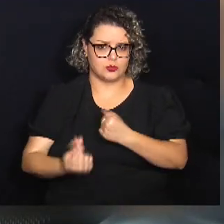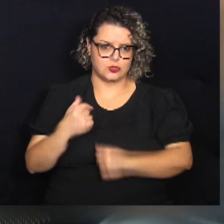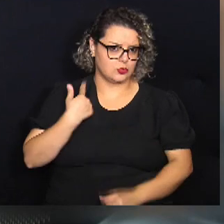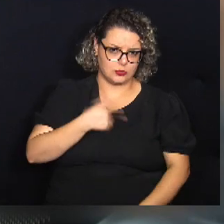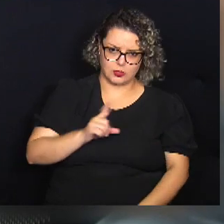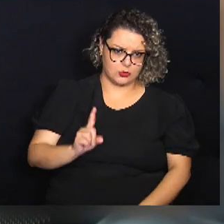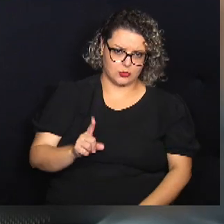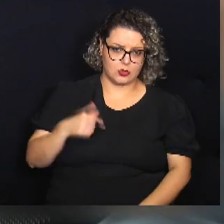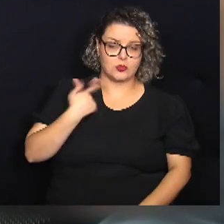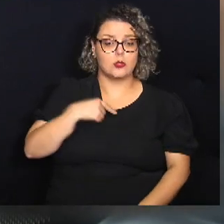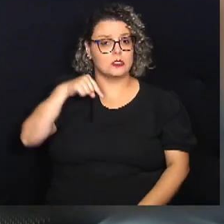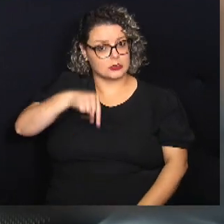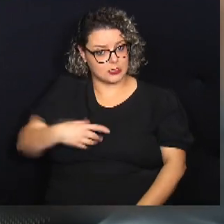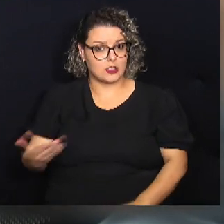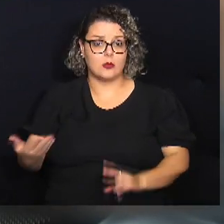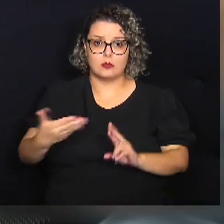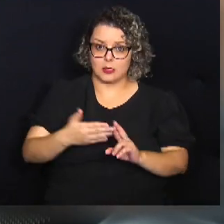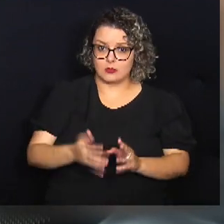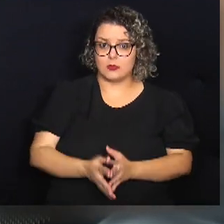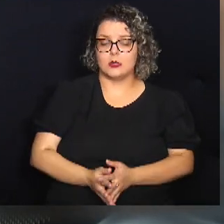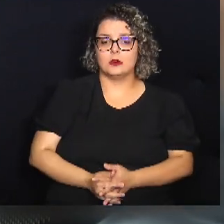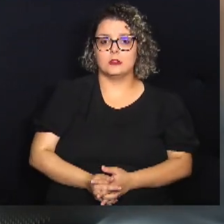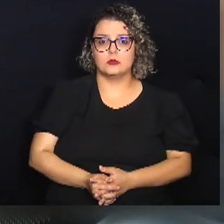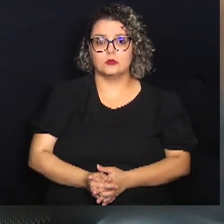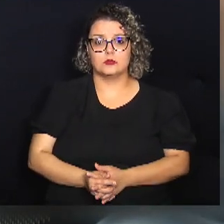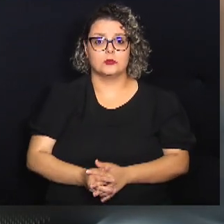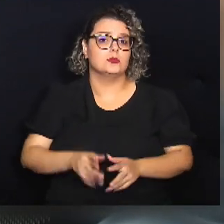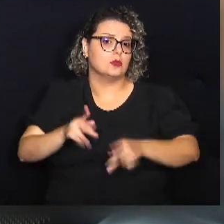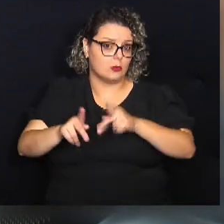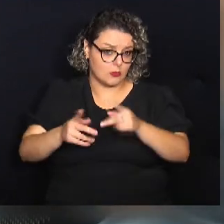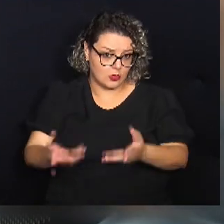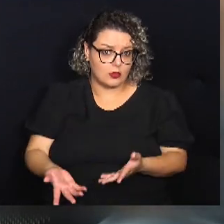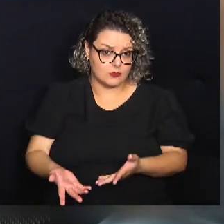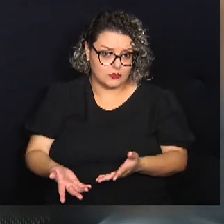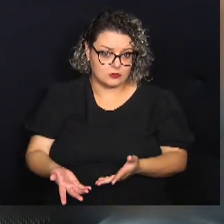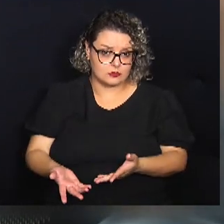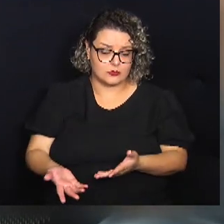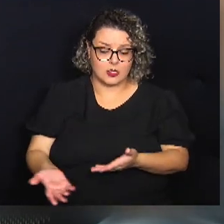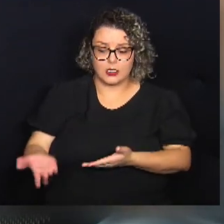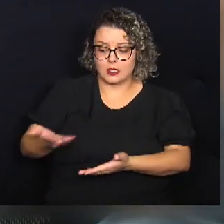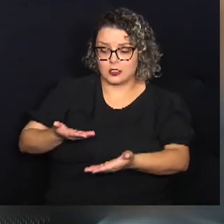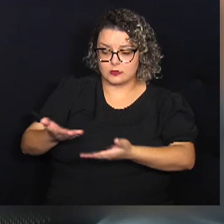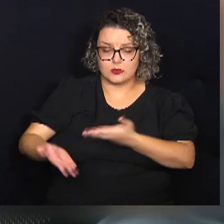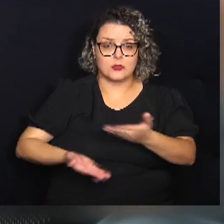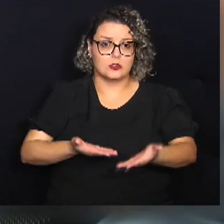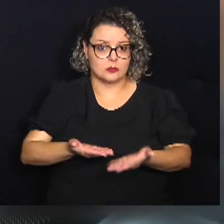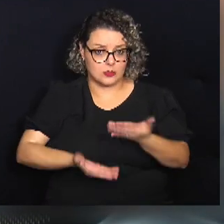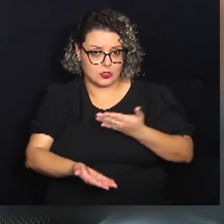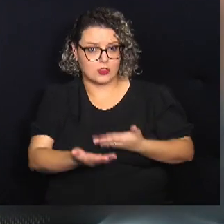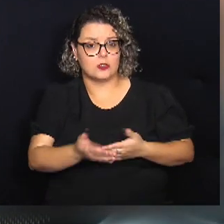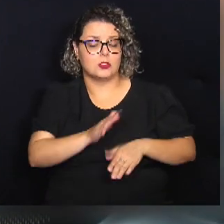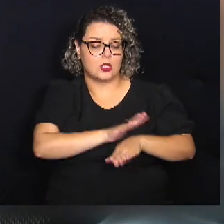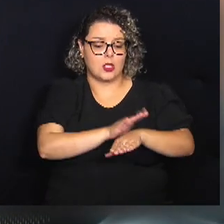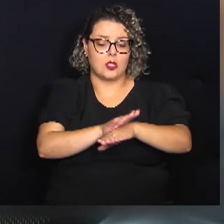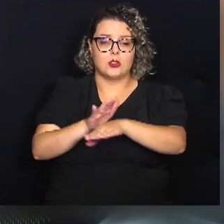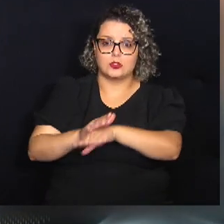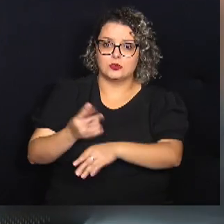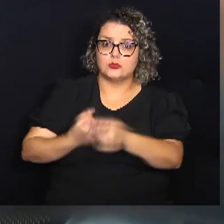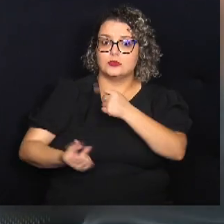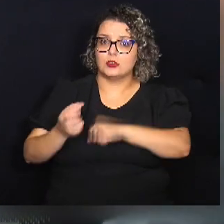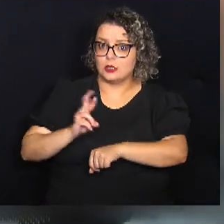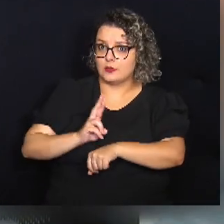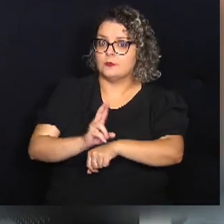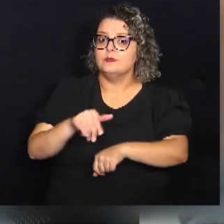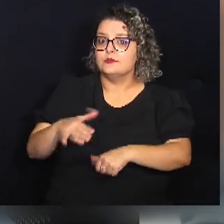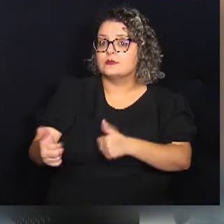na verdade, como representantes do povo e viabilizando a utilização desse recurso, né, mais próximo